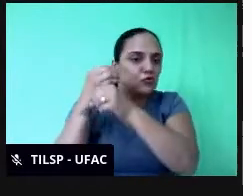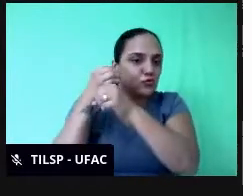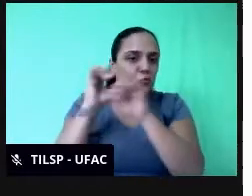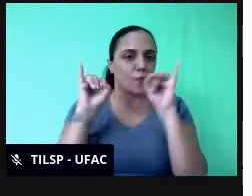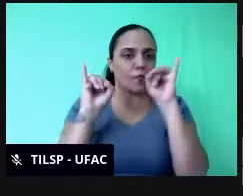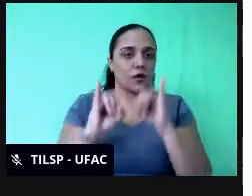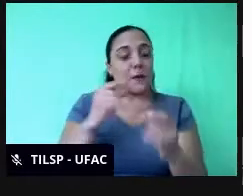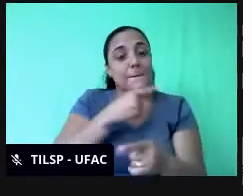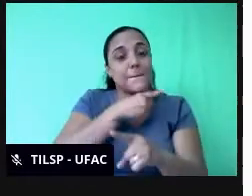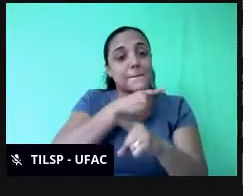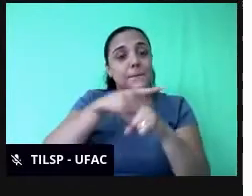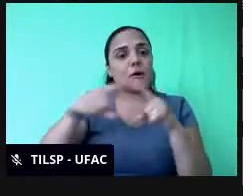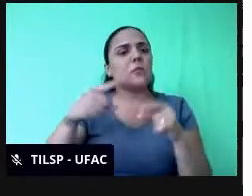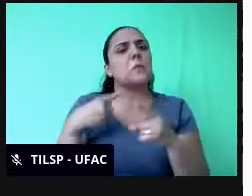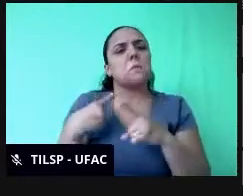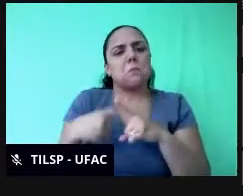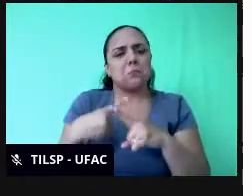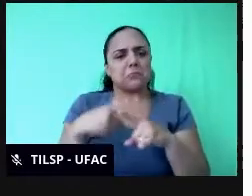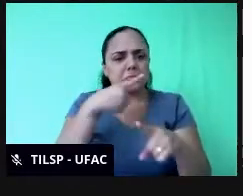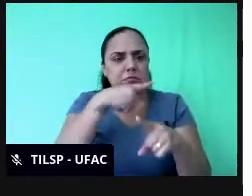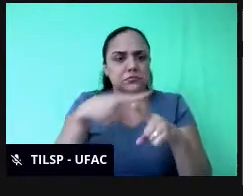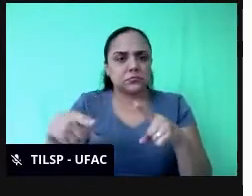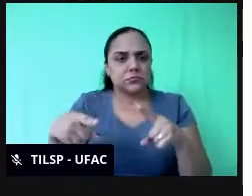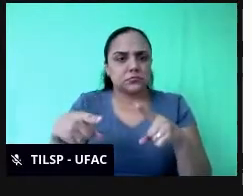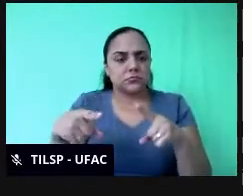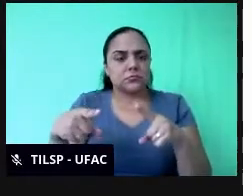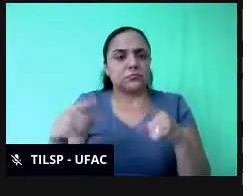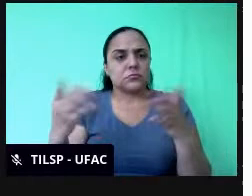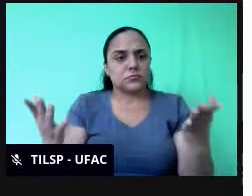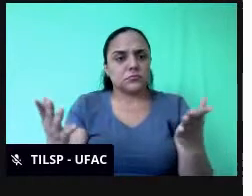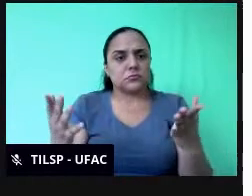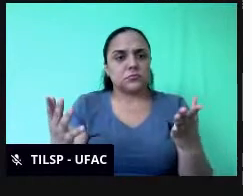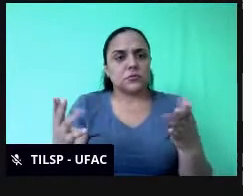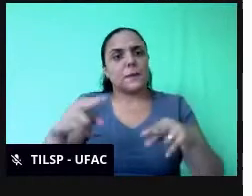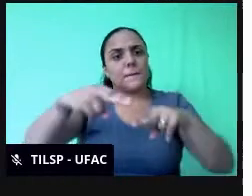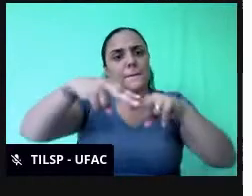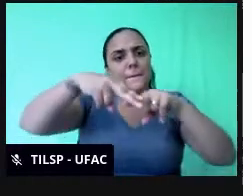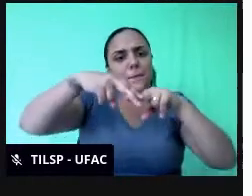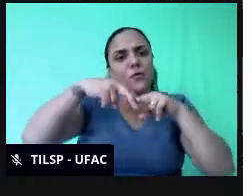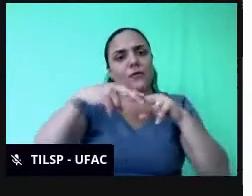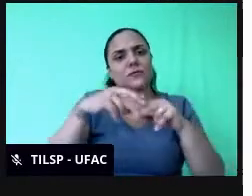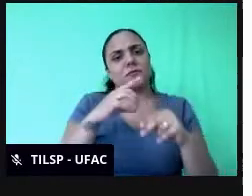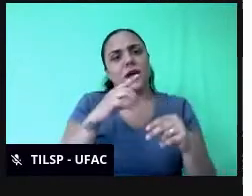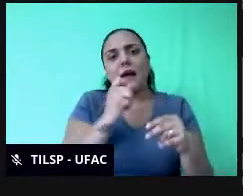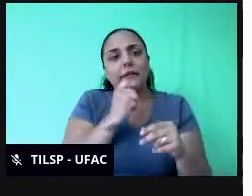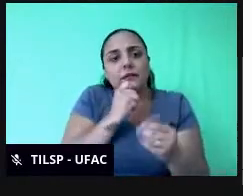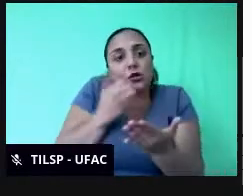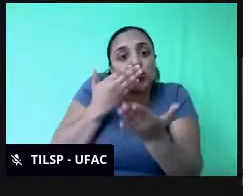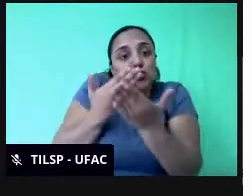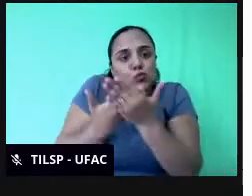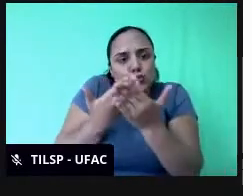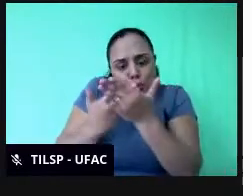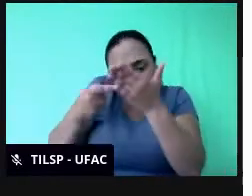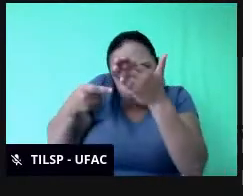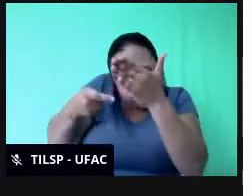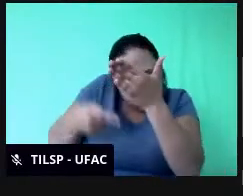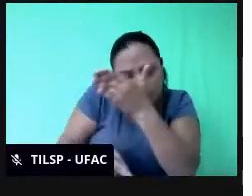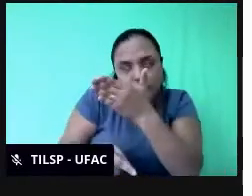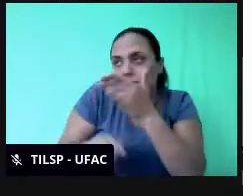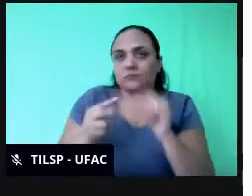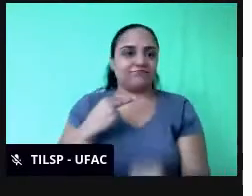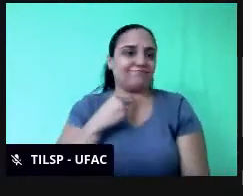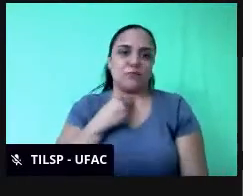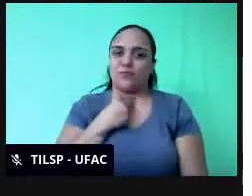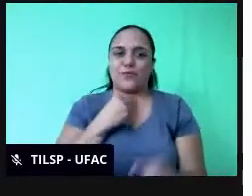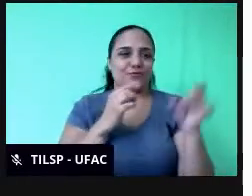ervilha. O motivo final, principal, né, que devido a essa escassez de estudos. Então, temos essa questão também da